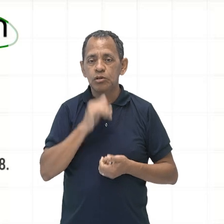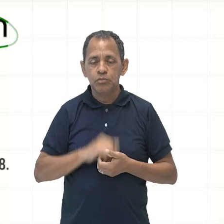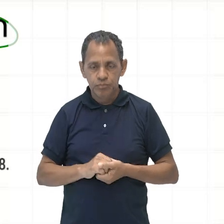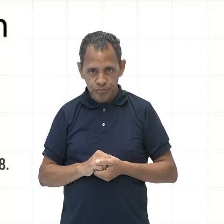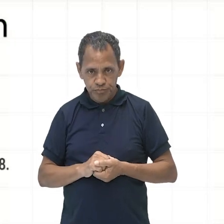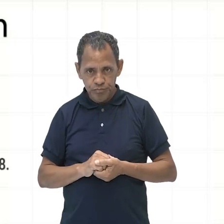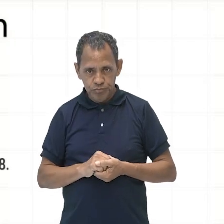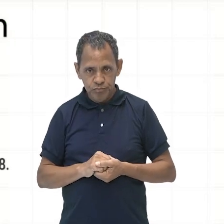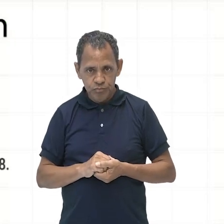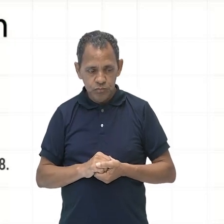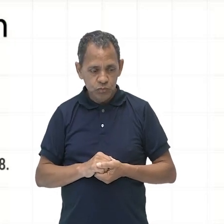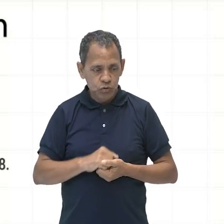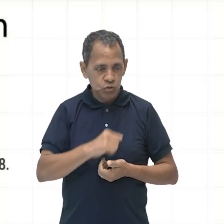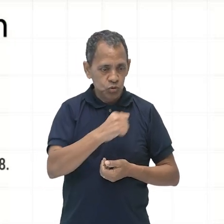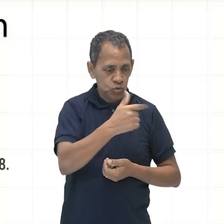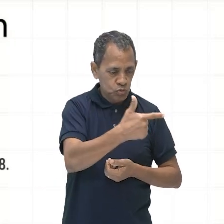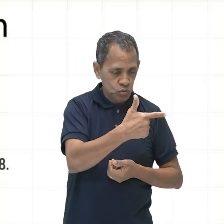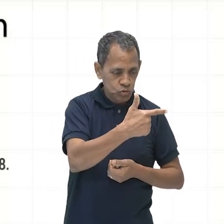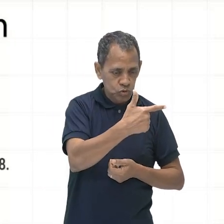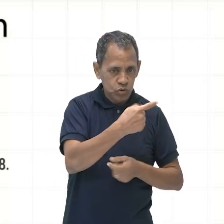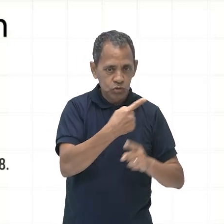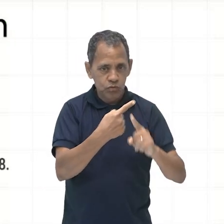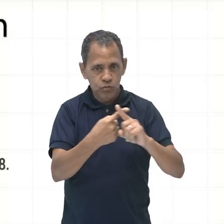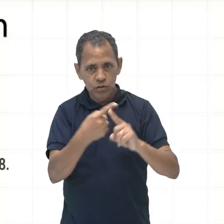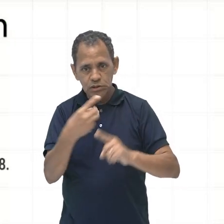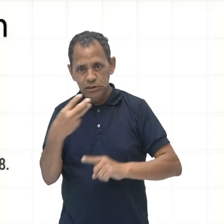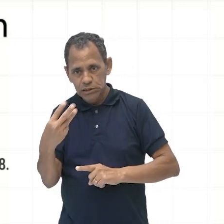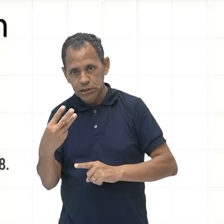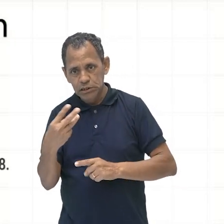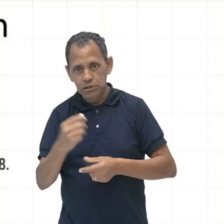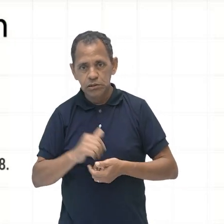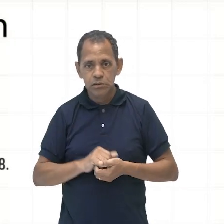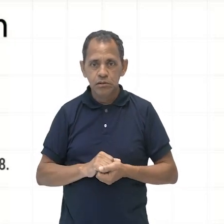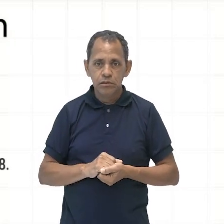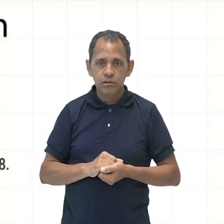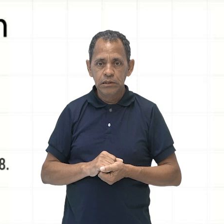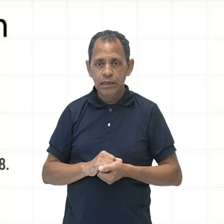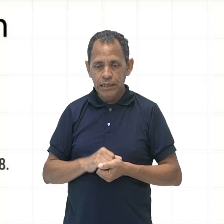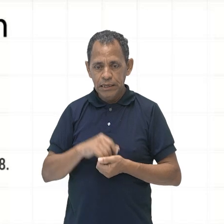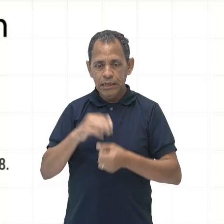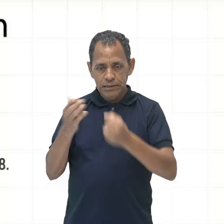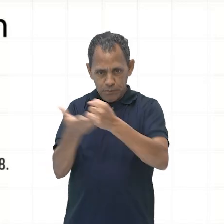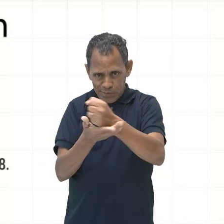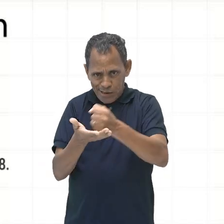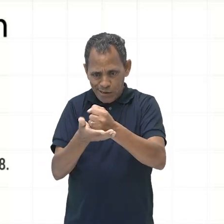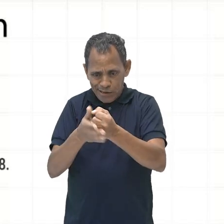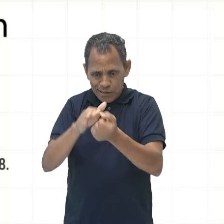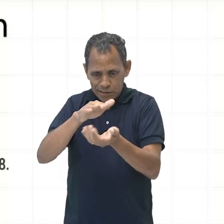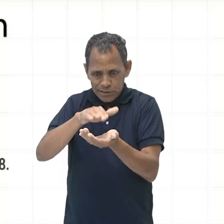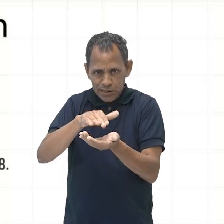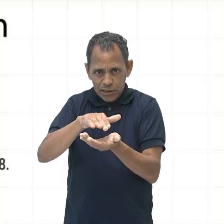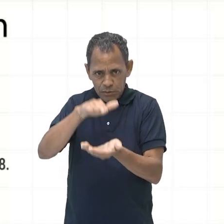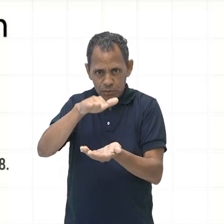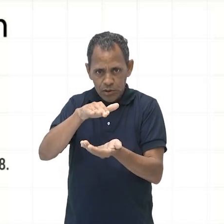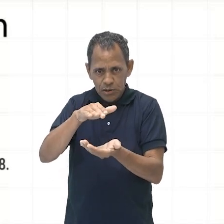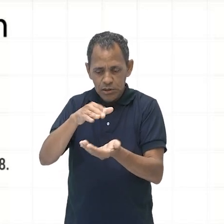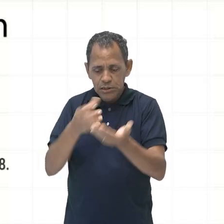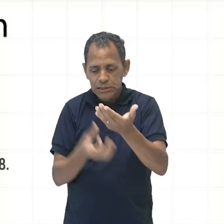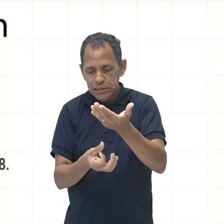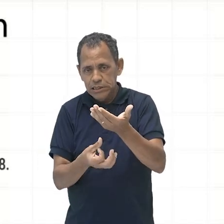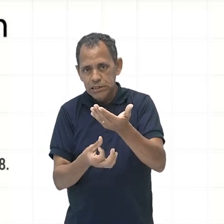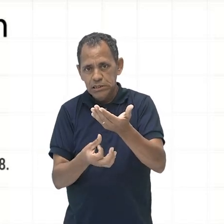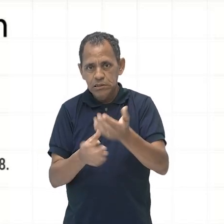retângulo, é só multiplicar um pelo outro. Então, essa base aqui, de baixo, né, ela tem a medida de